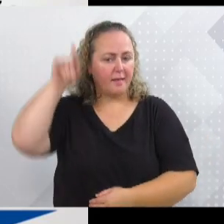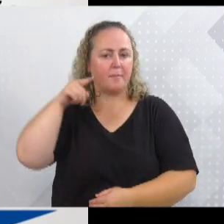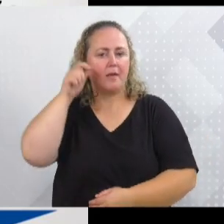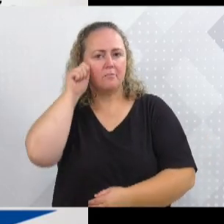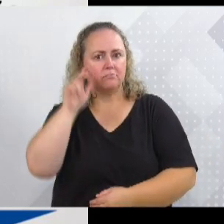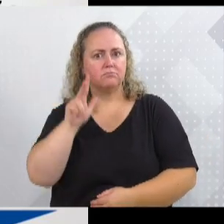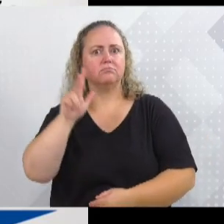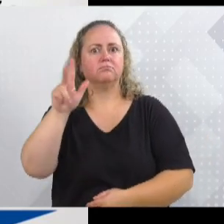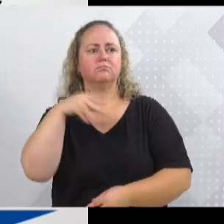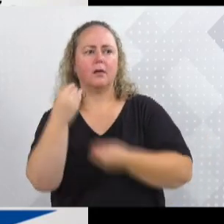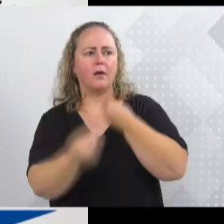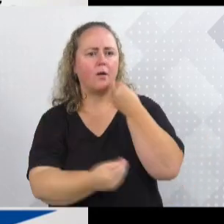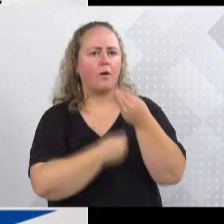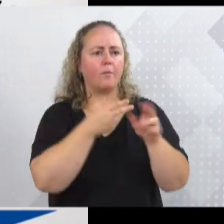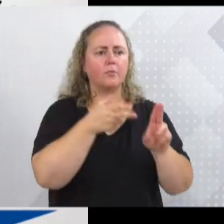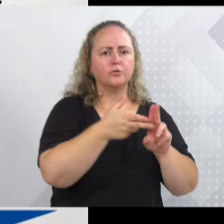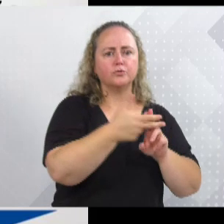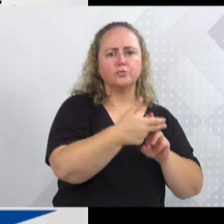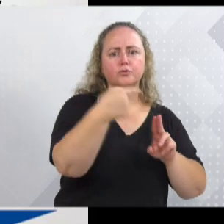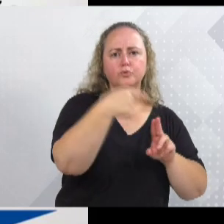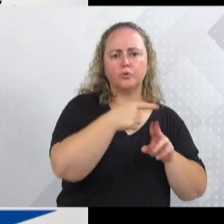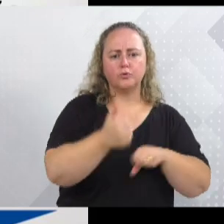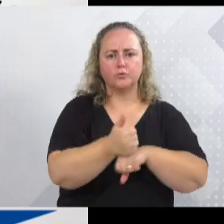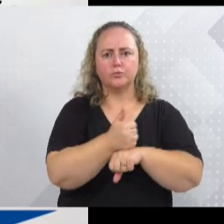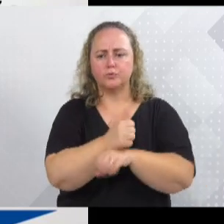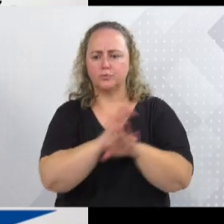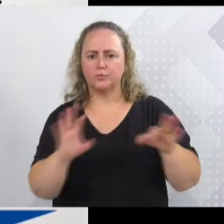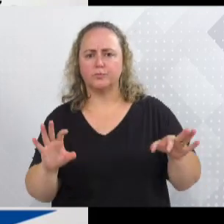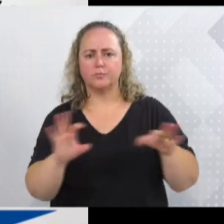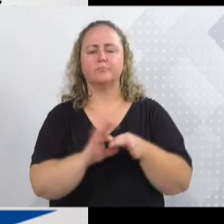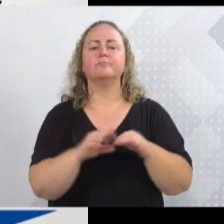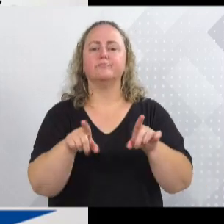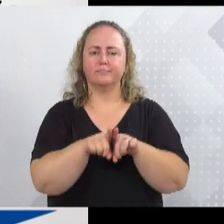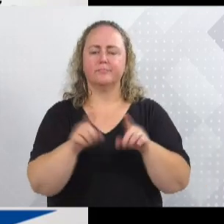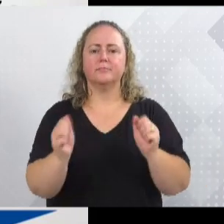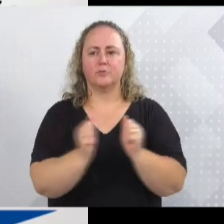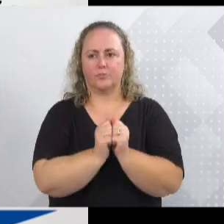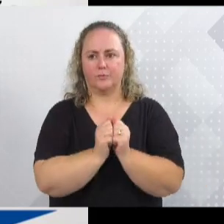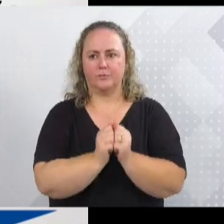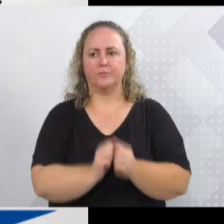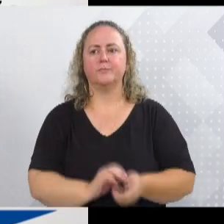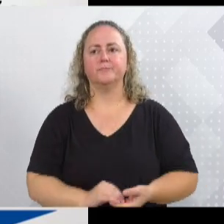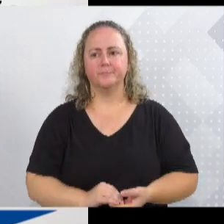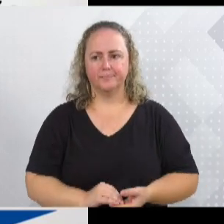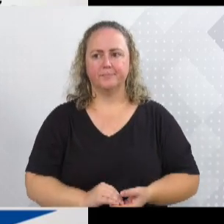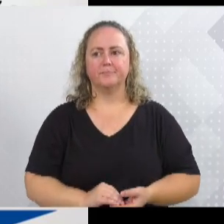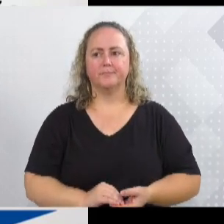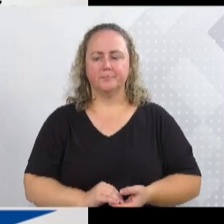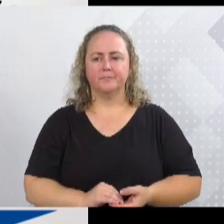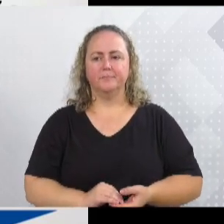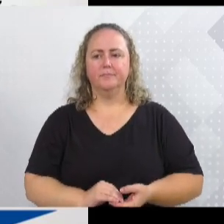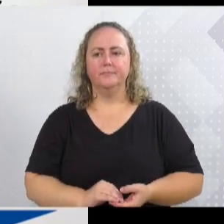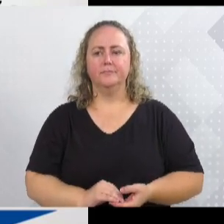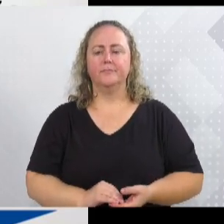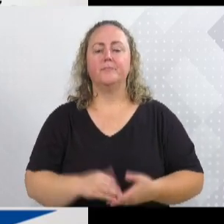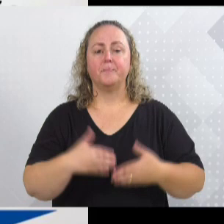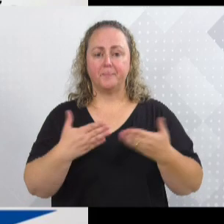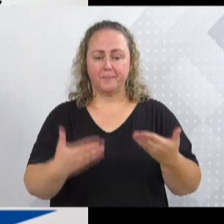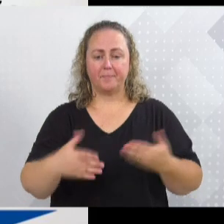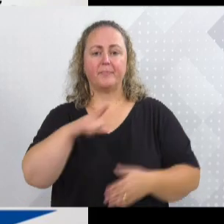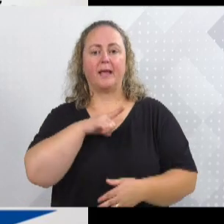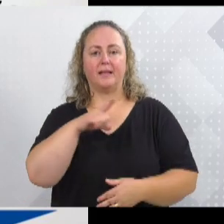de SUS e o serviço interprofissional também está sendo formado. Então, além do atendimento